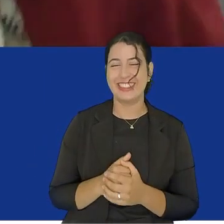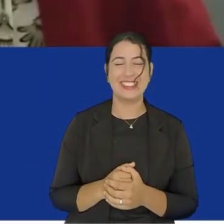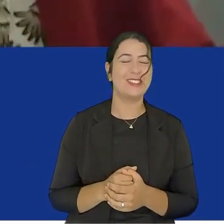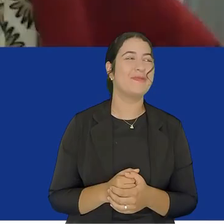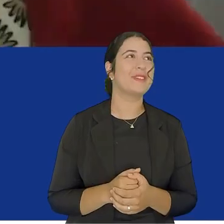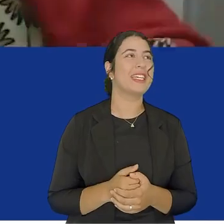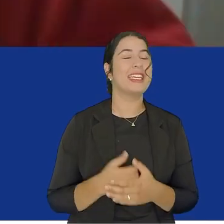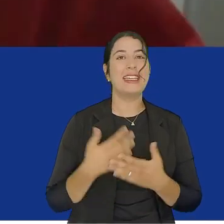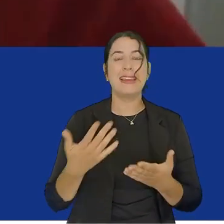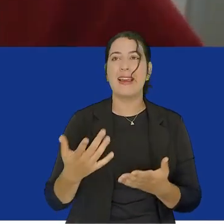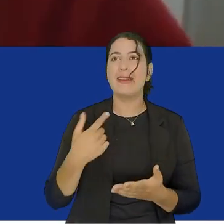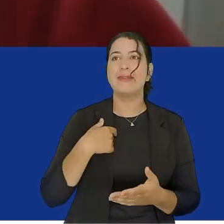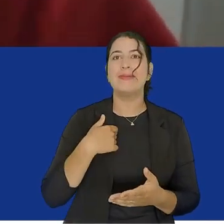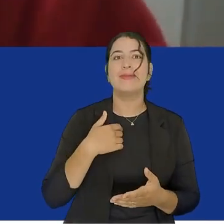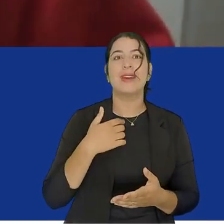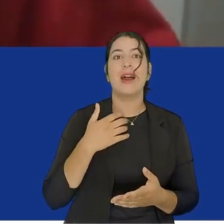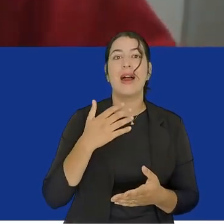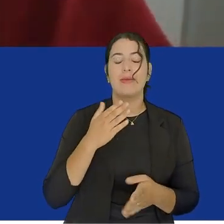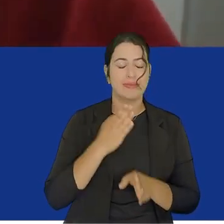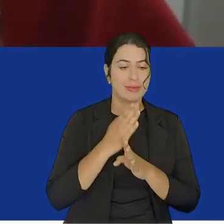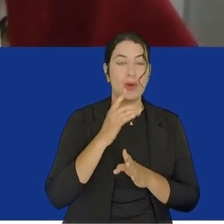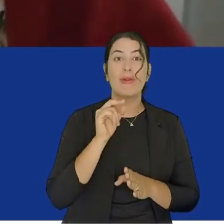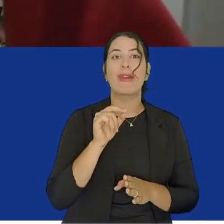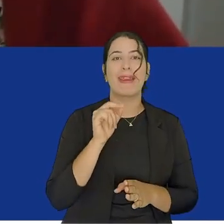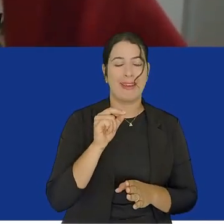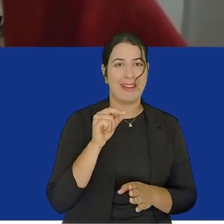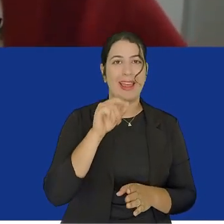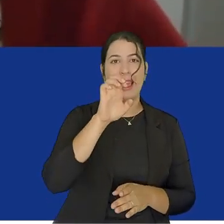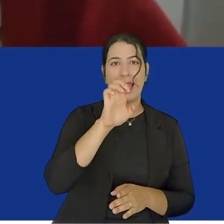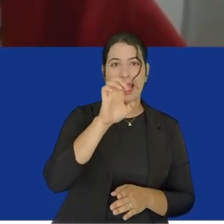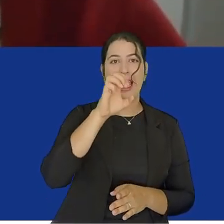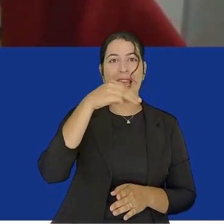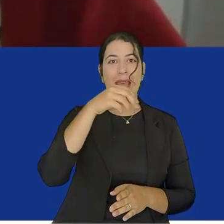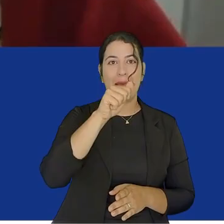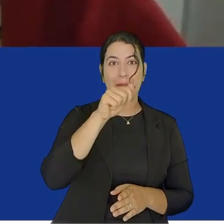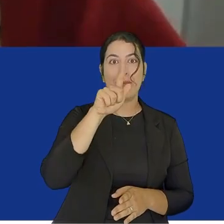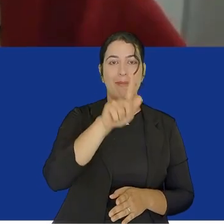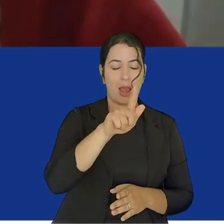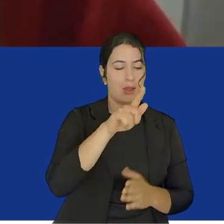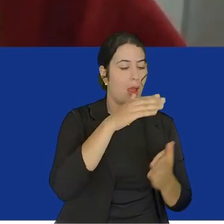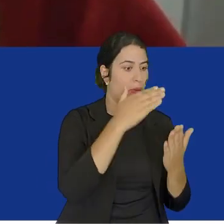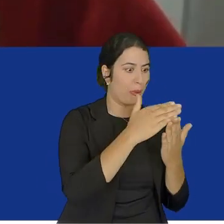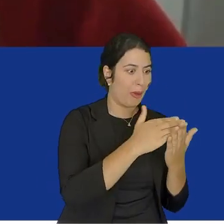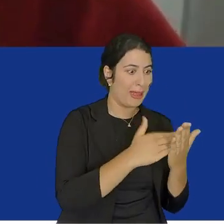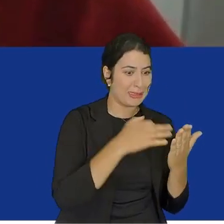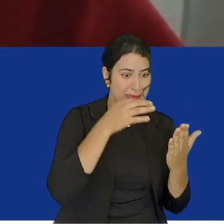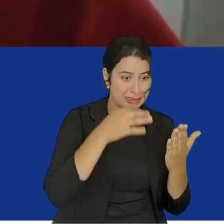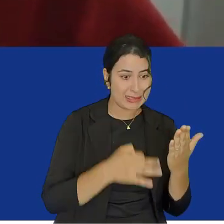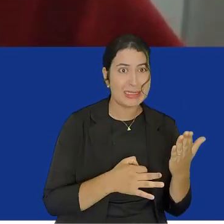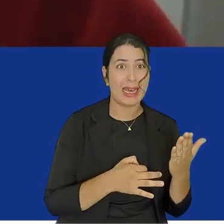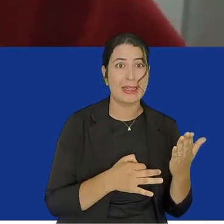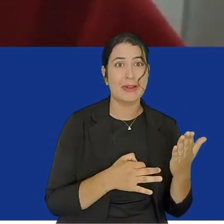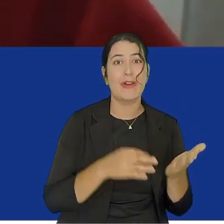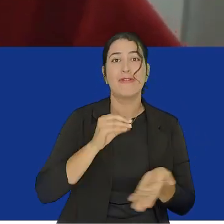Liz, me dei conta de que, apesar da EMAG ter feito o roteirinho, tudo certo, eu tinha que já ter apresentado a Carla, não fiz isso. Mas, enfim,